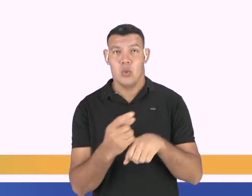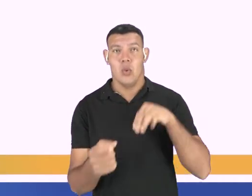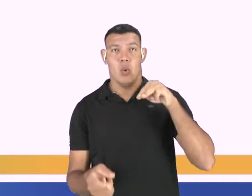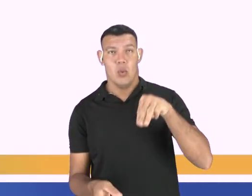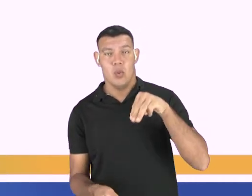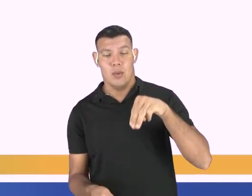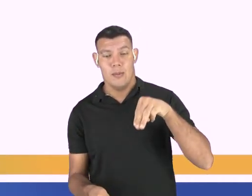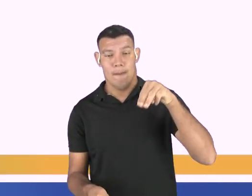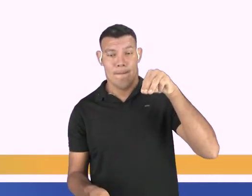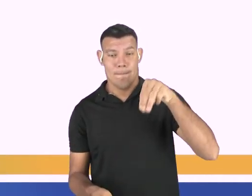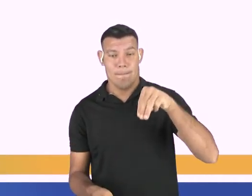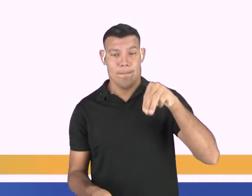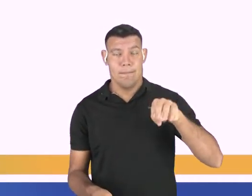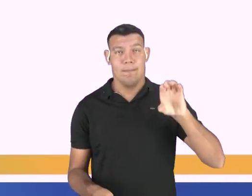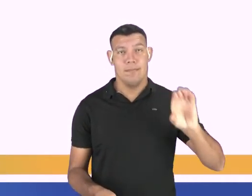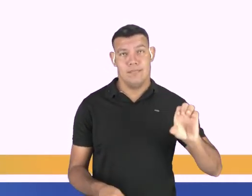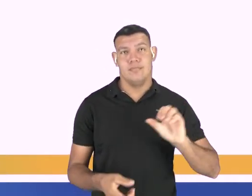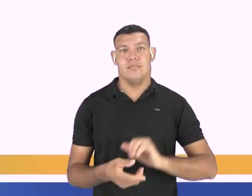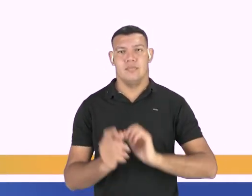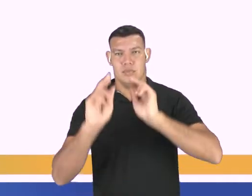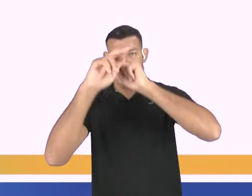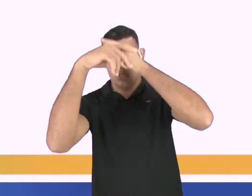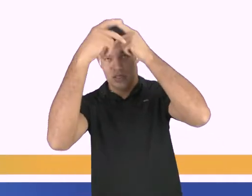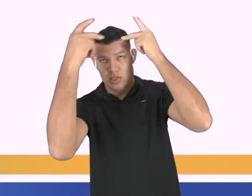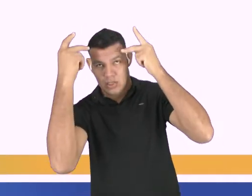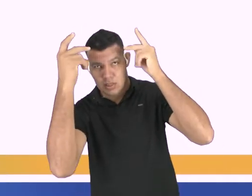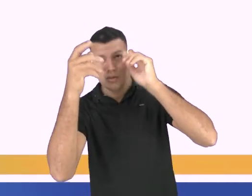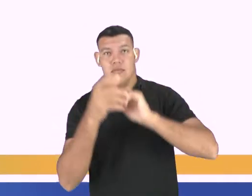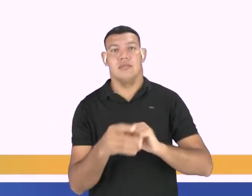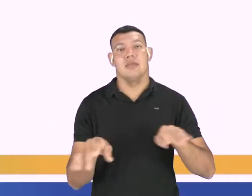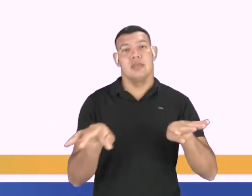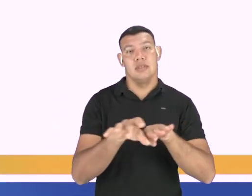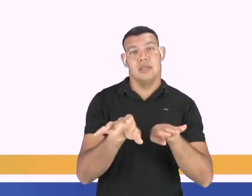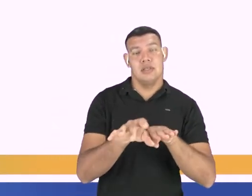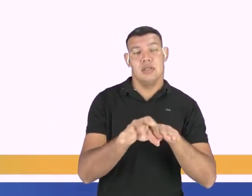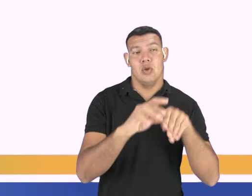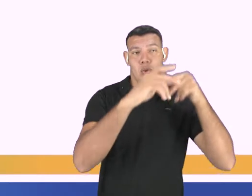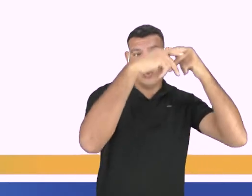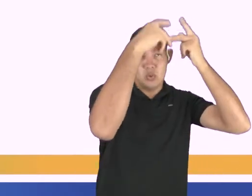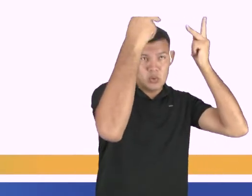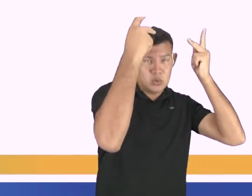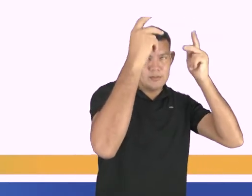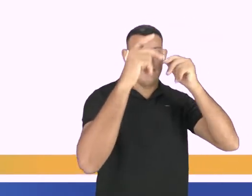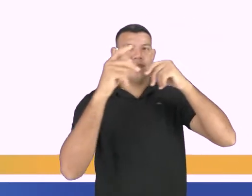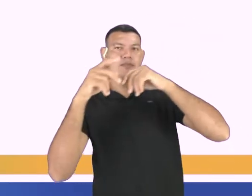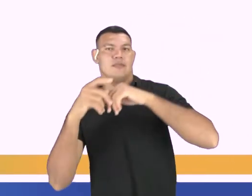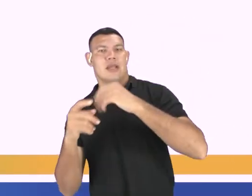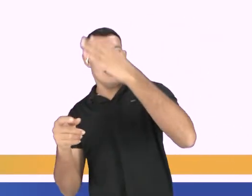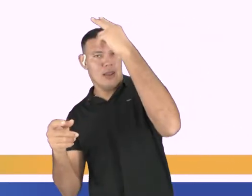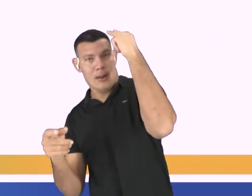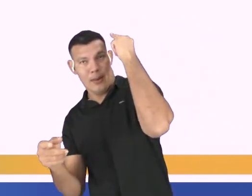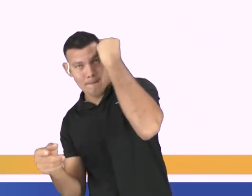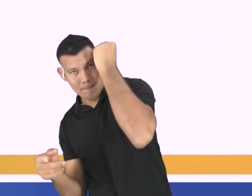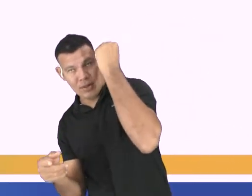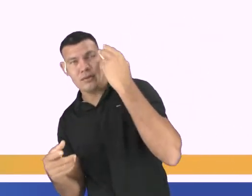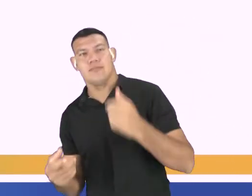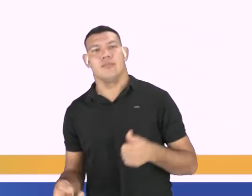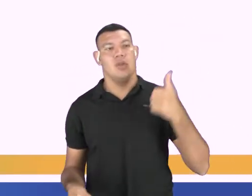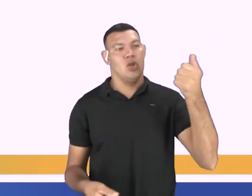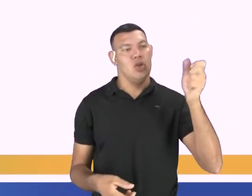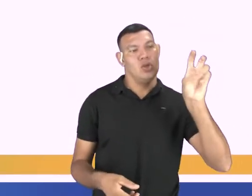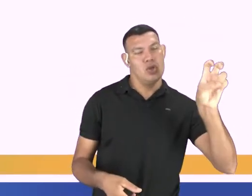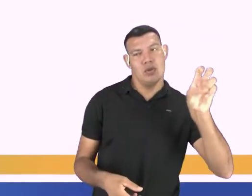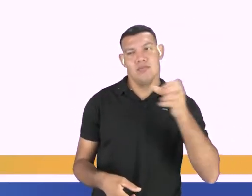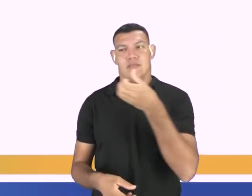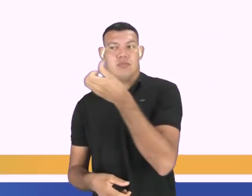entre a quantidade de lacinhos e a quantidade de prendedores de cabelo, ou seja, nós vamos realizar MMC entre 15 e